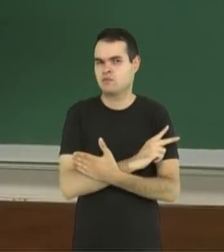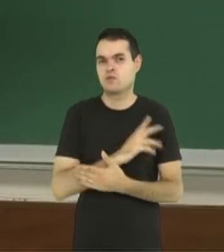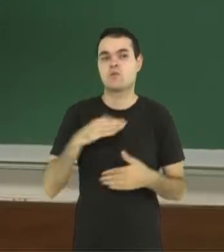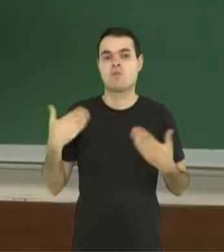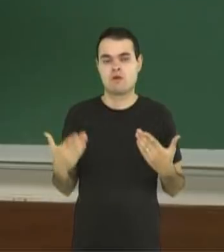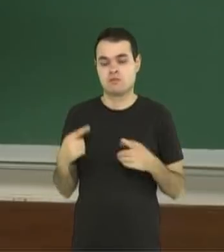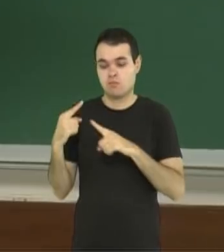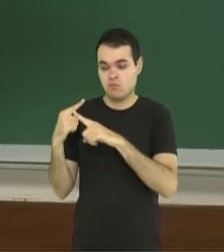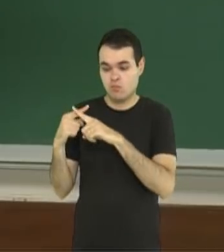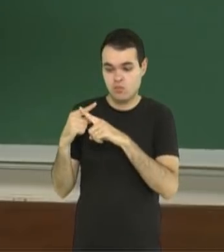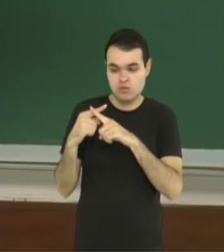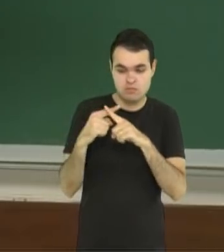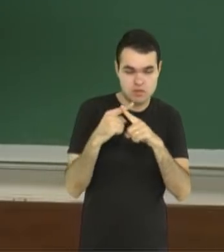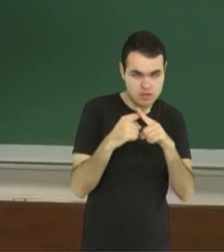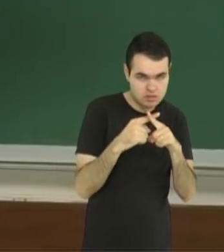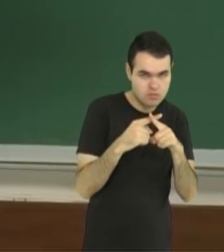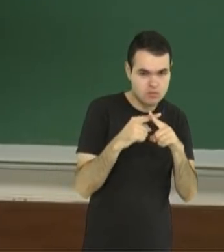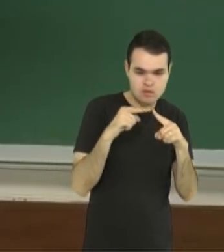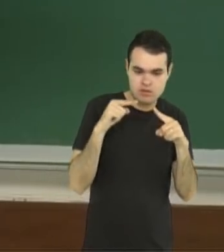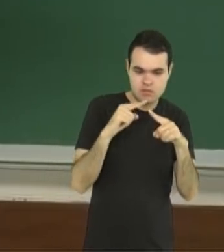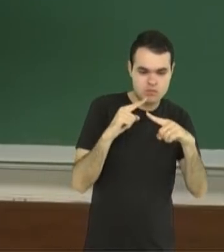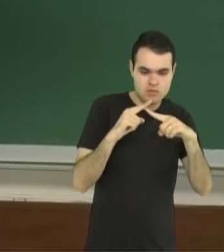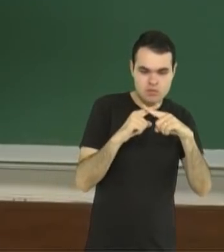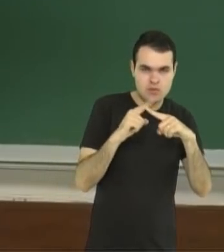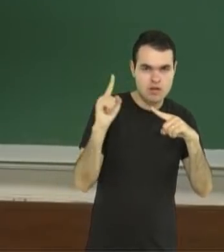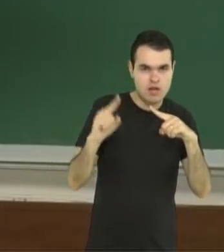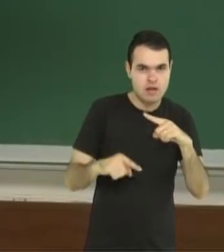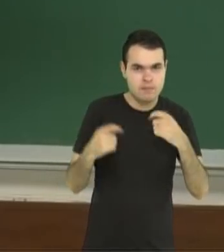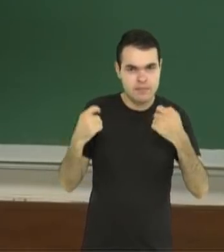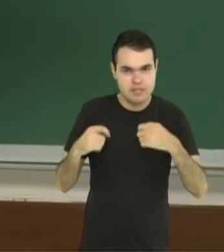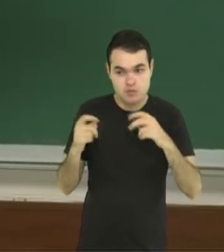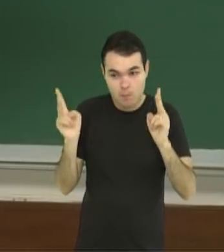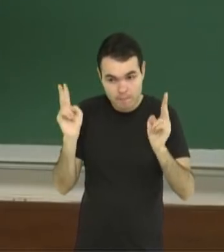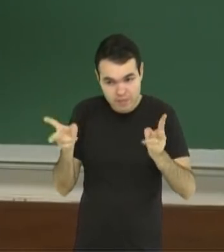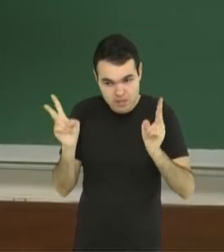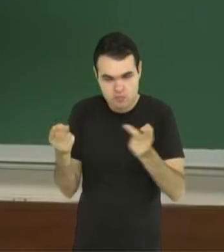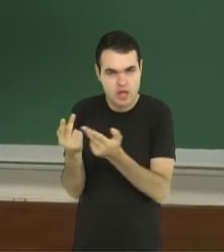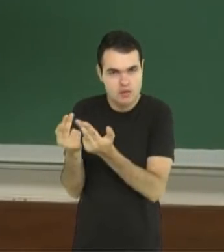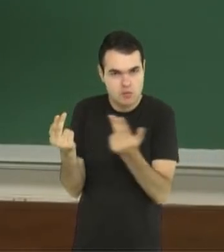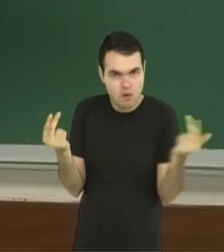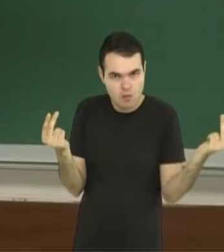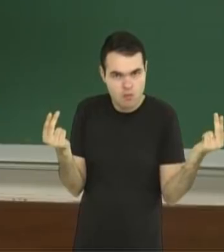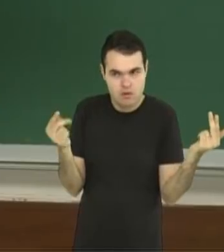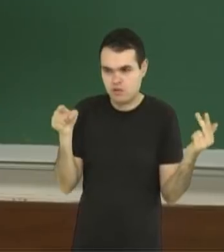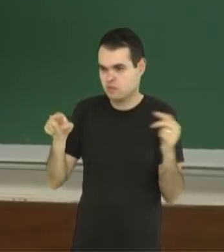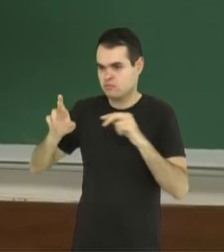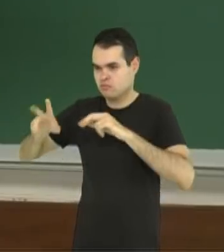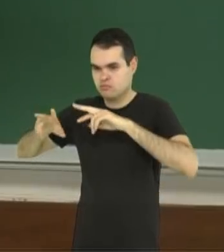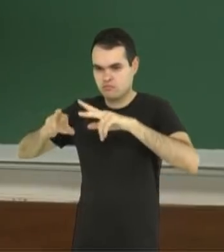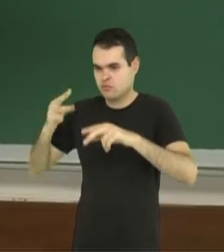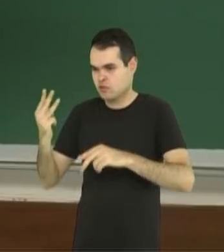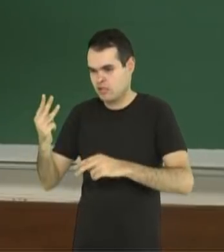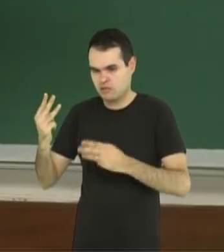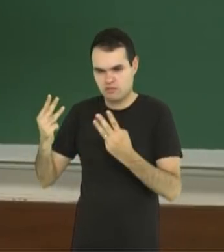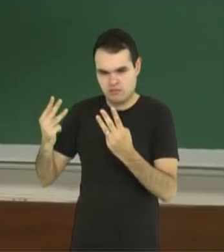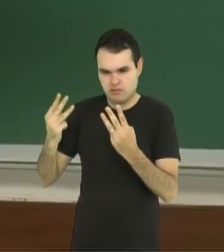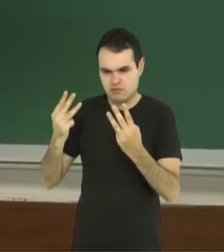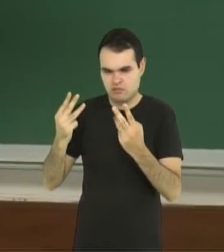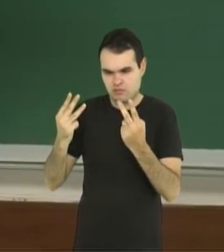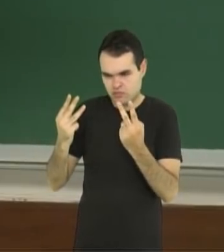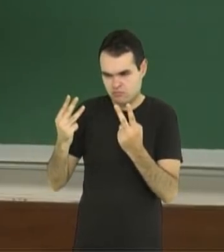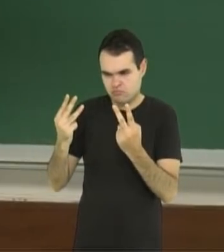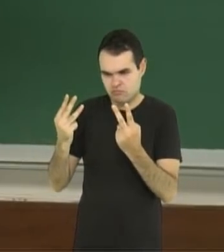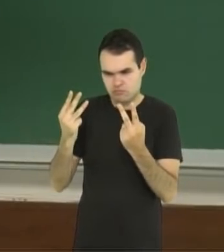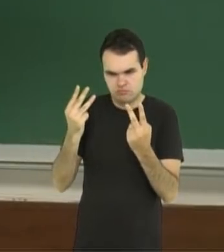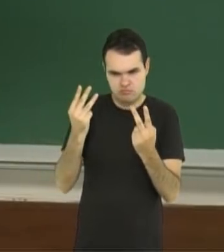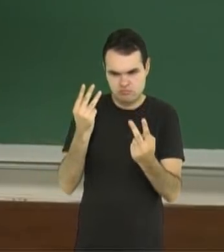né, quando a gente tem lá a multiplicação de fatores, eles são os mesmos, né? Então, aqui nesse caso, eu não posso colocar que isso é igual a